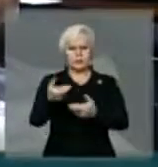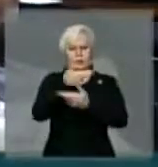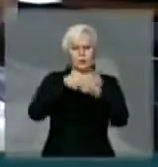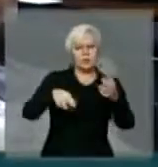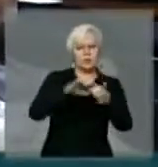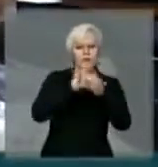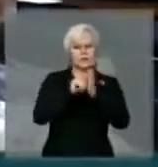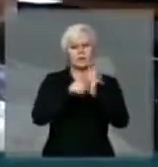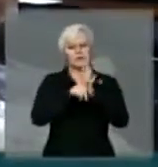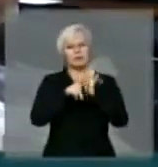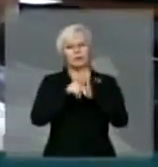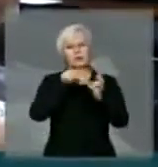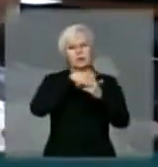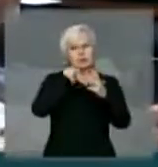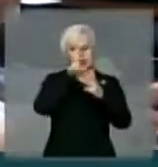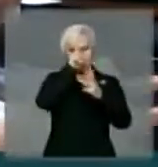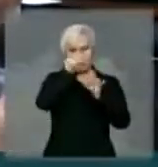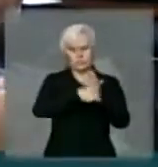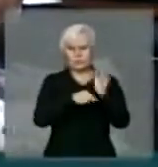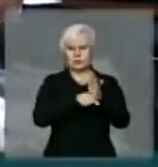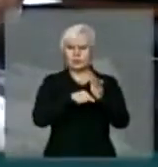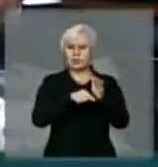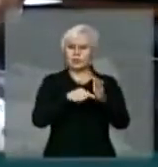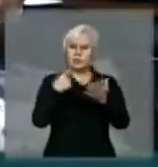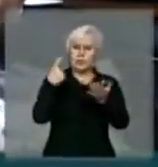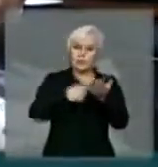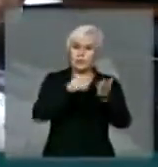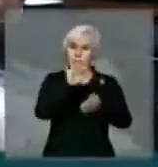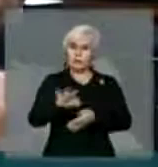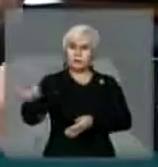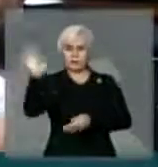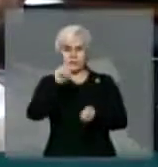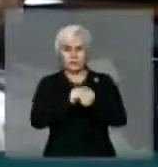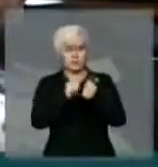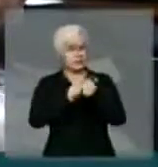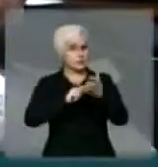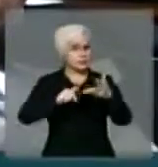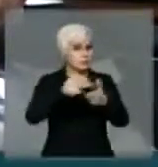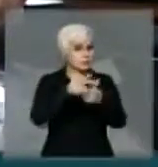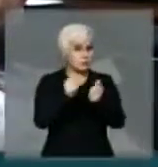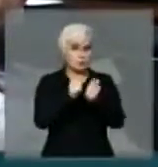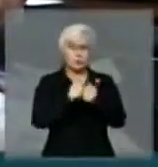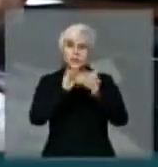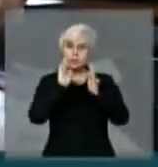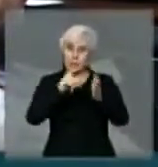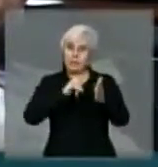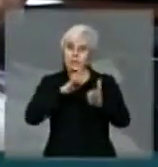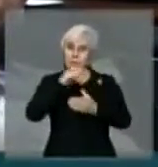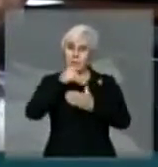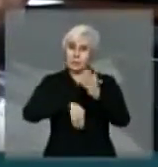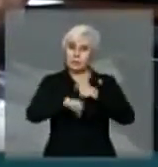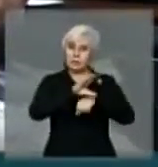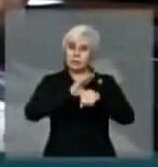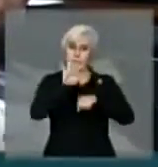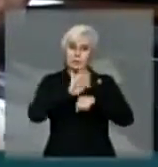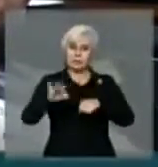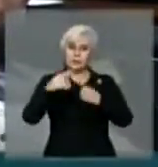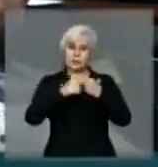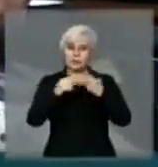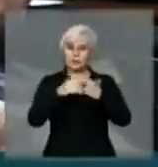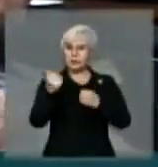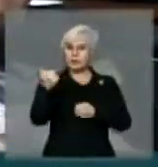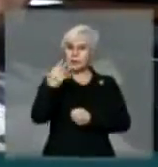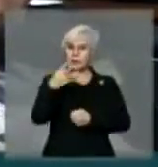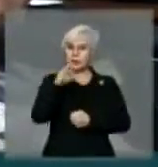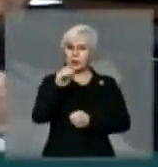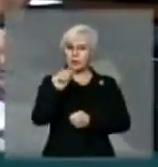Pacto Federativo, regulamentando os mecanismos de democracia direta, já está na Constituição Federal. O artigo 14, que a